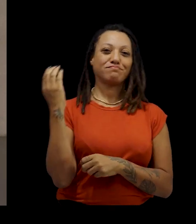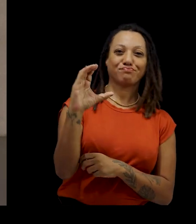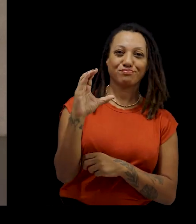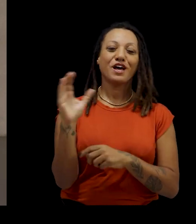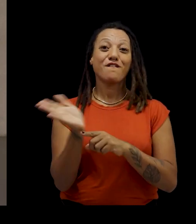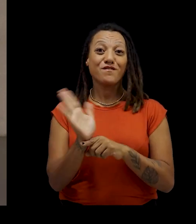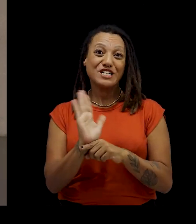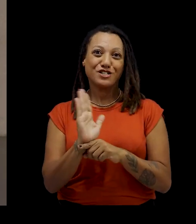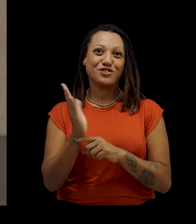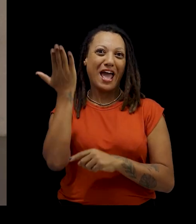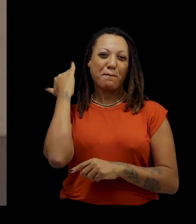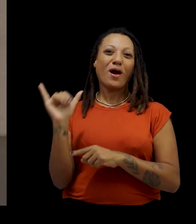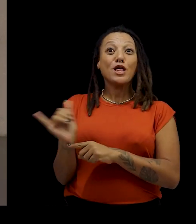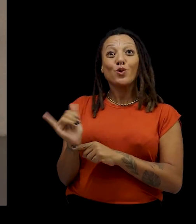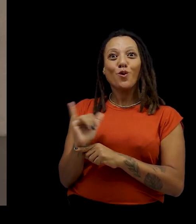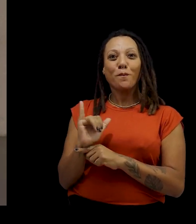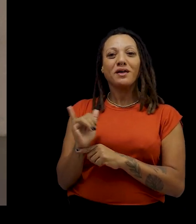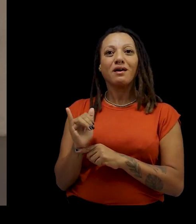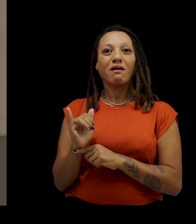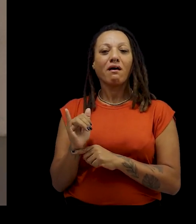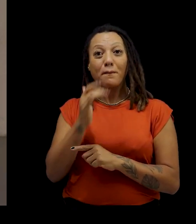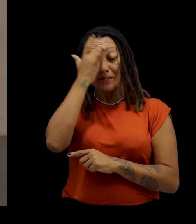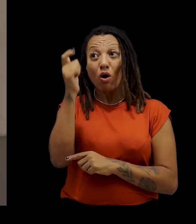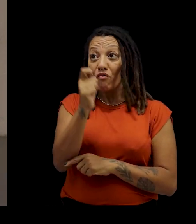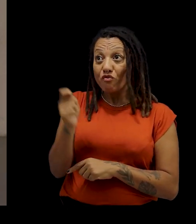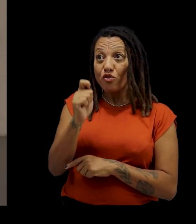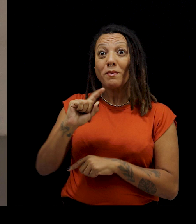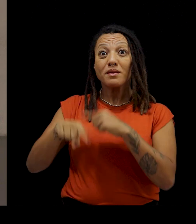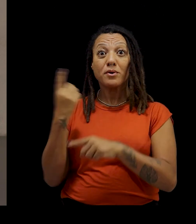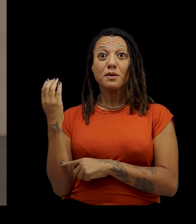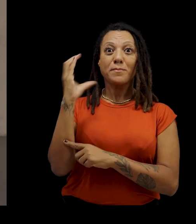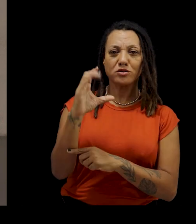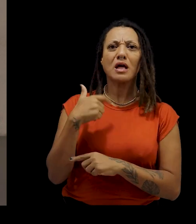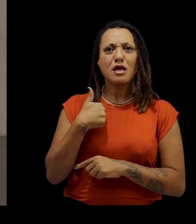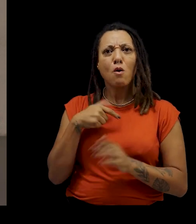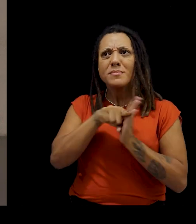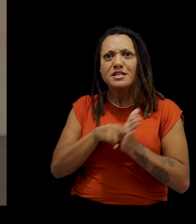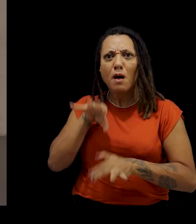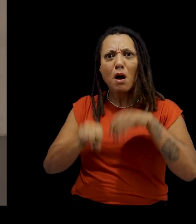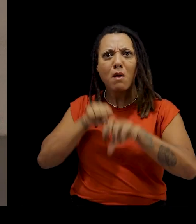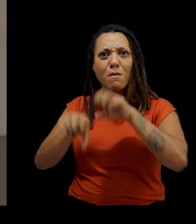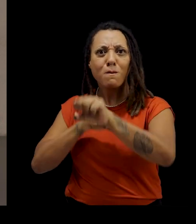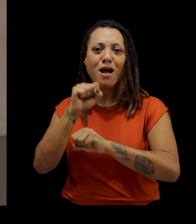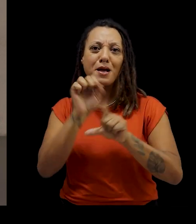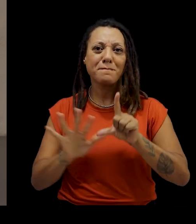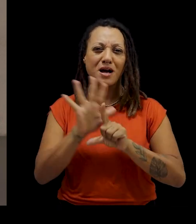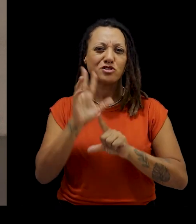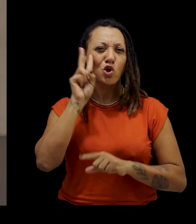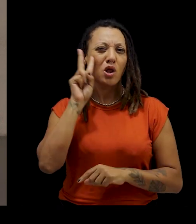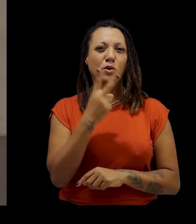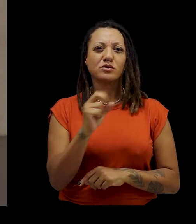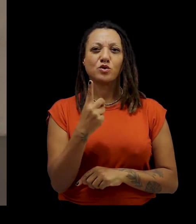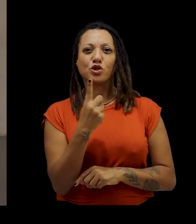terceiro momento, ainda subir isso numa plataforma de vídeo como era o YouTube naquela época. E eu lembro que na